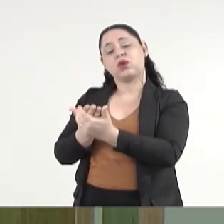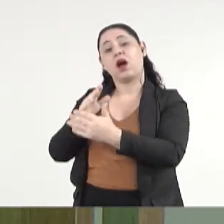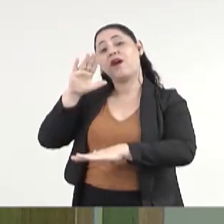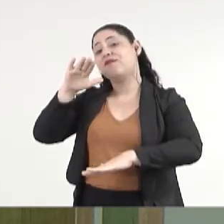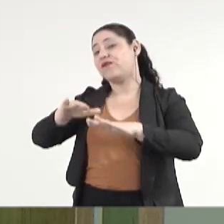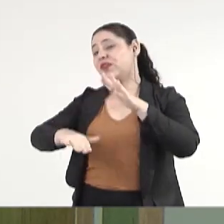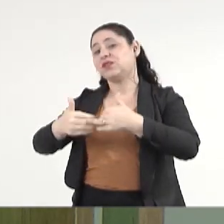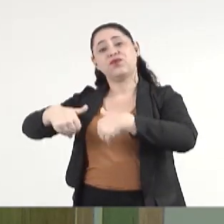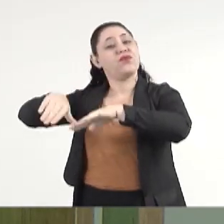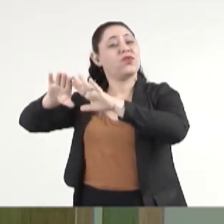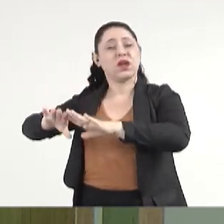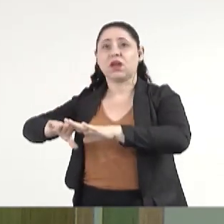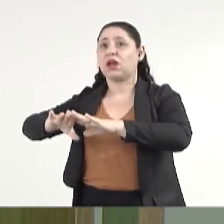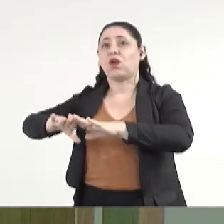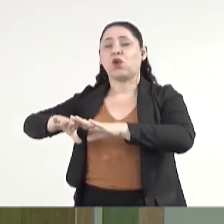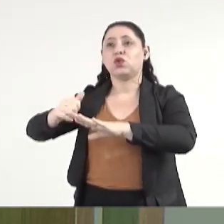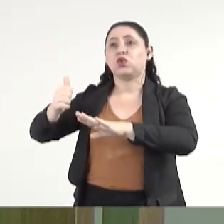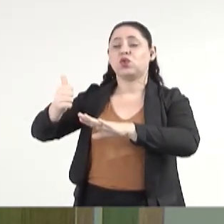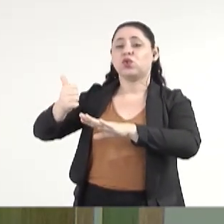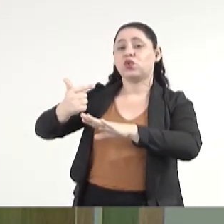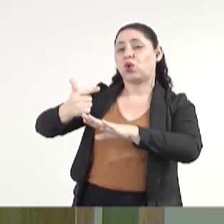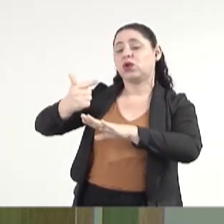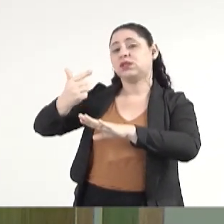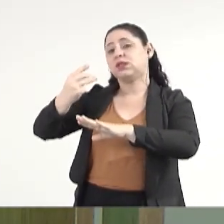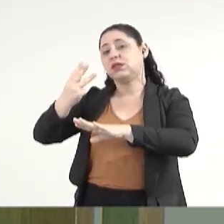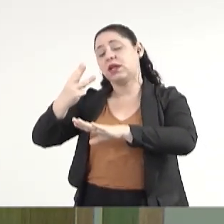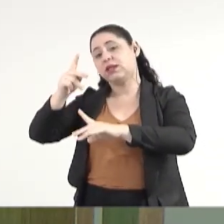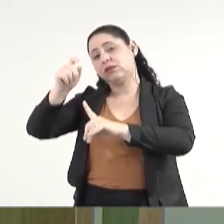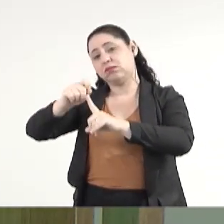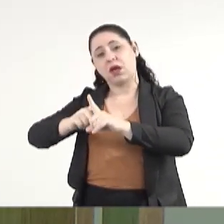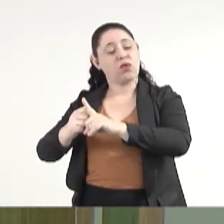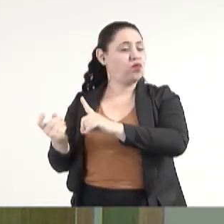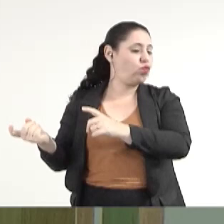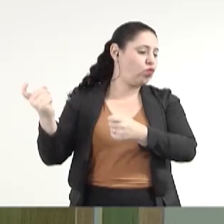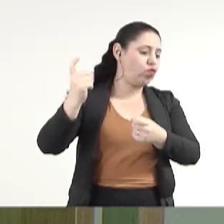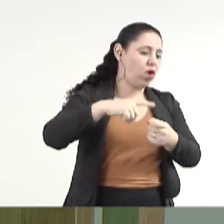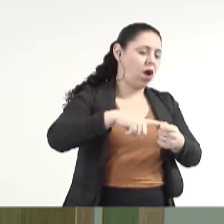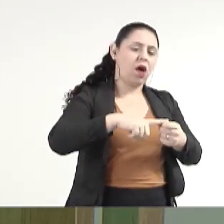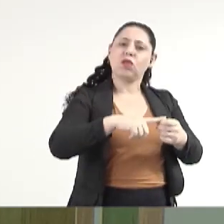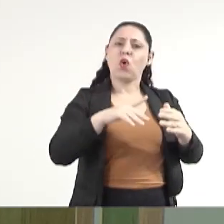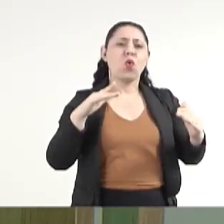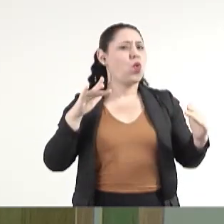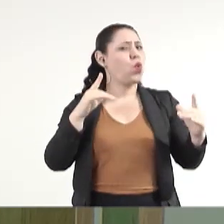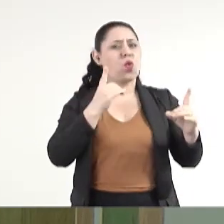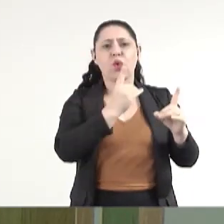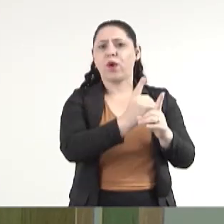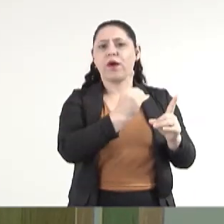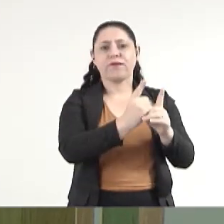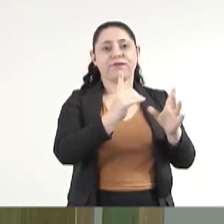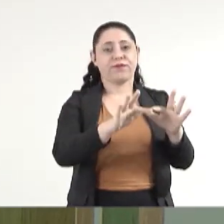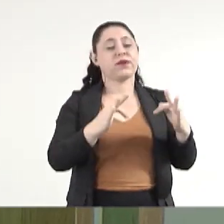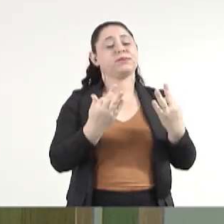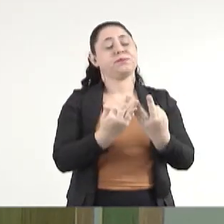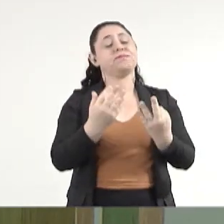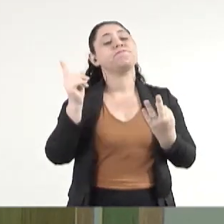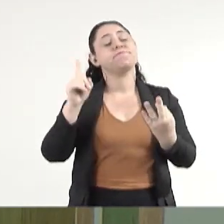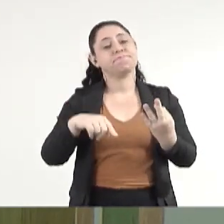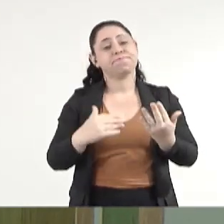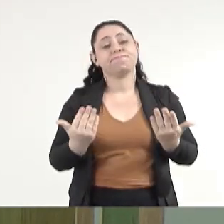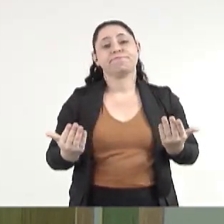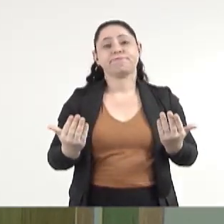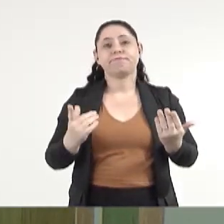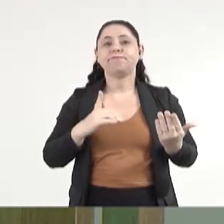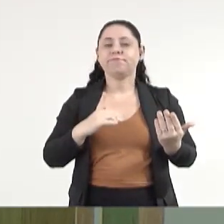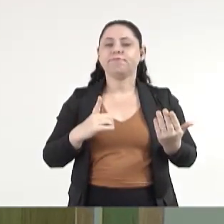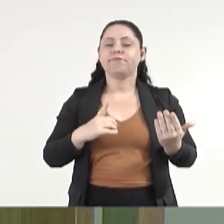escola e, às vezes, eles ficam em torno de 2 a 3 meses sem retornar para suas famílias, sem encontrar suas famílias, né? Então,